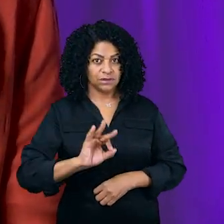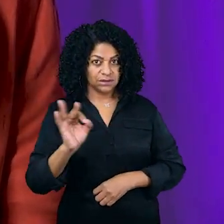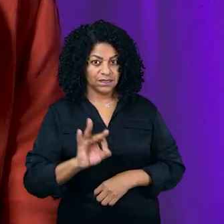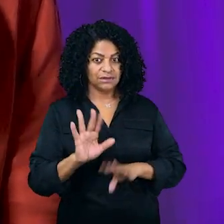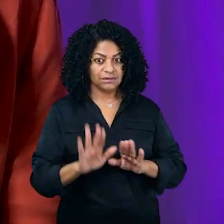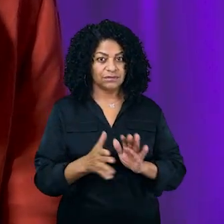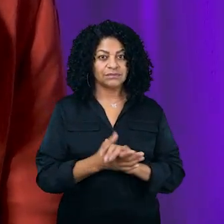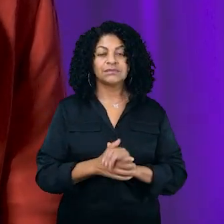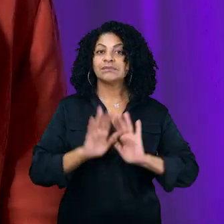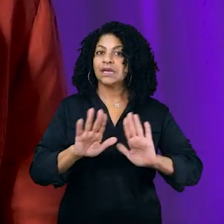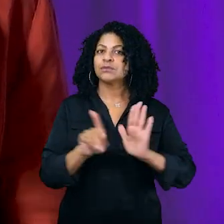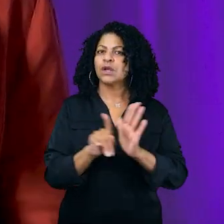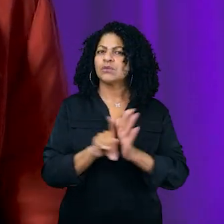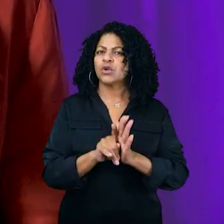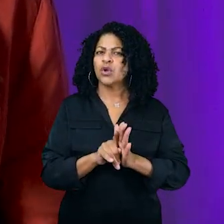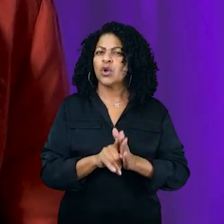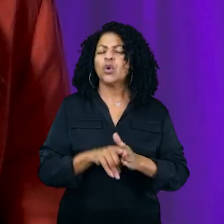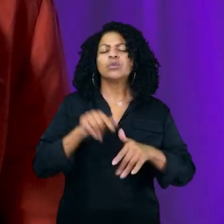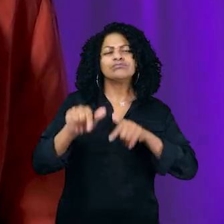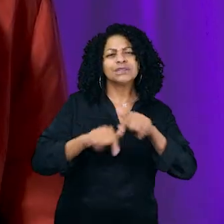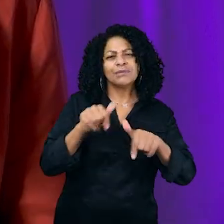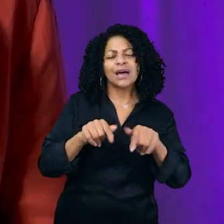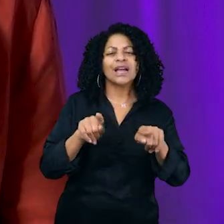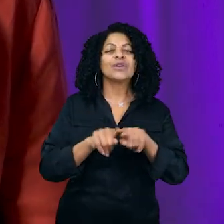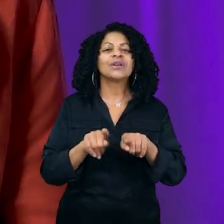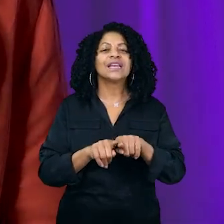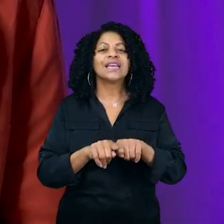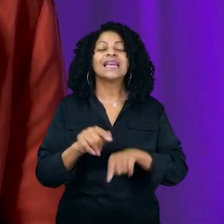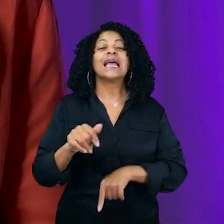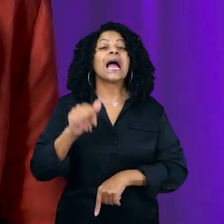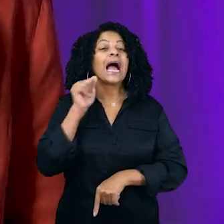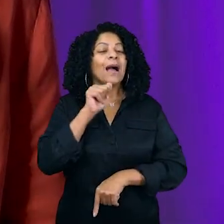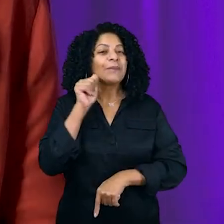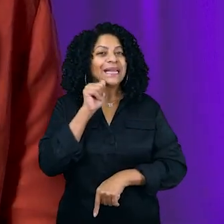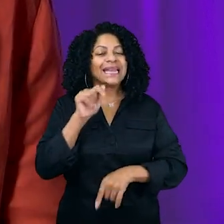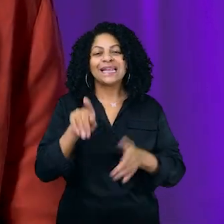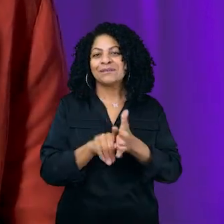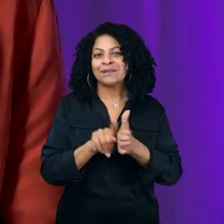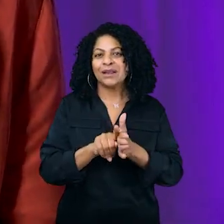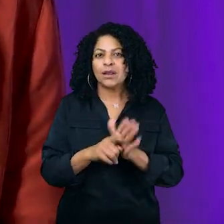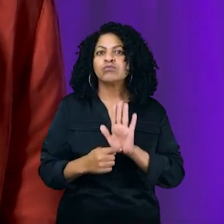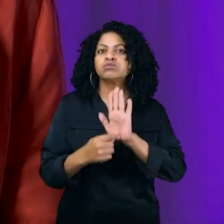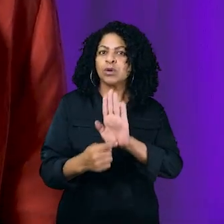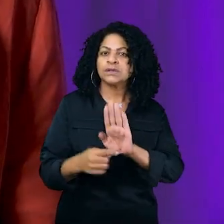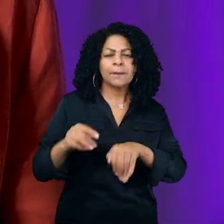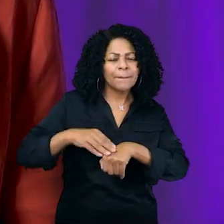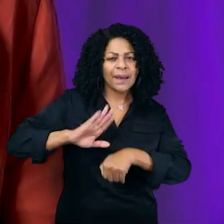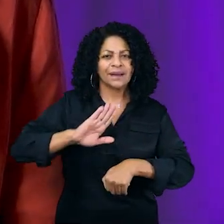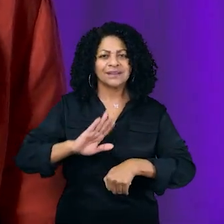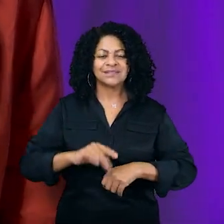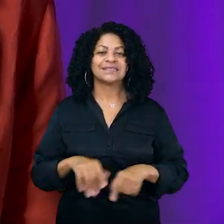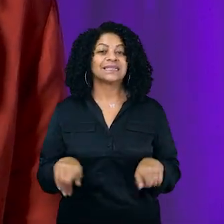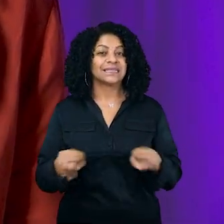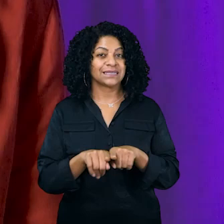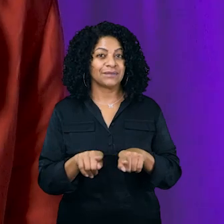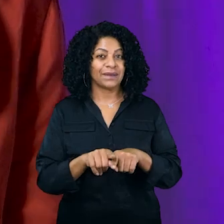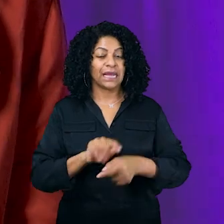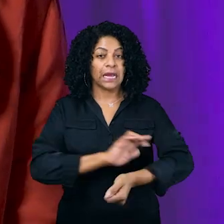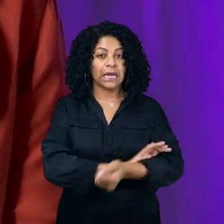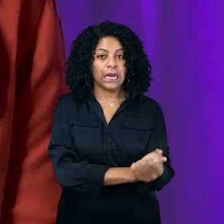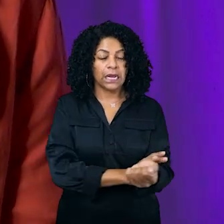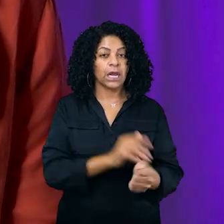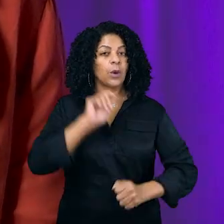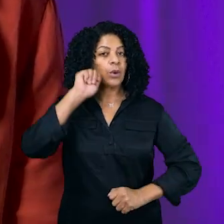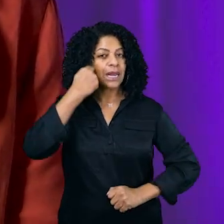73,2%. Mas no trabalho informal, a presença feminina supera a de homens. E no recorte por raça,